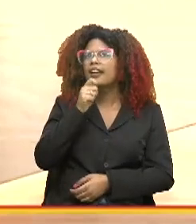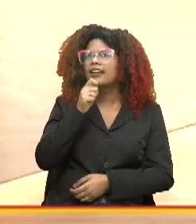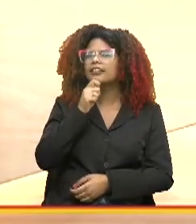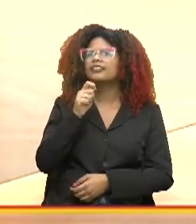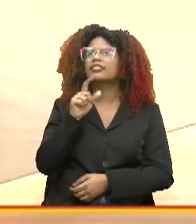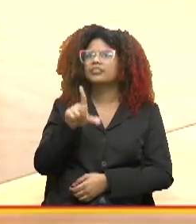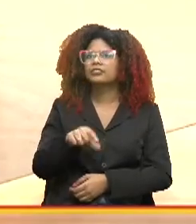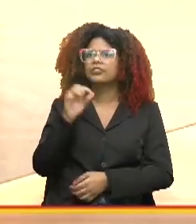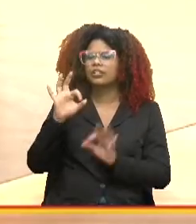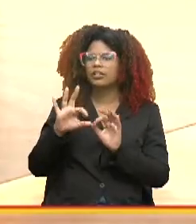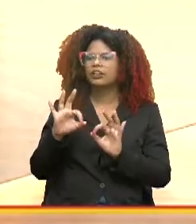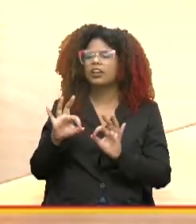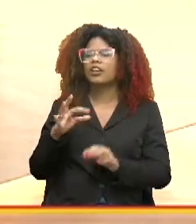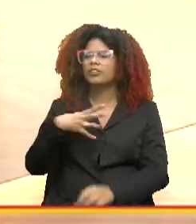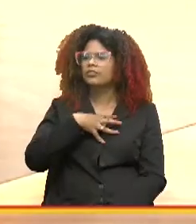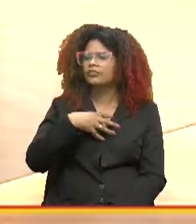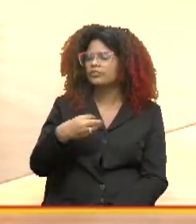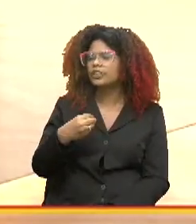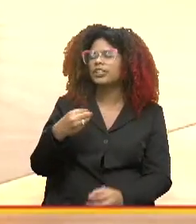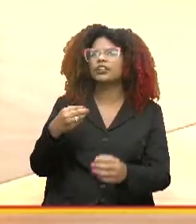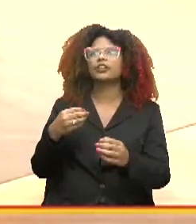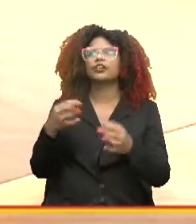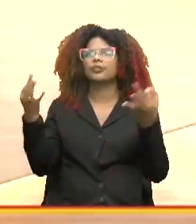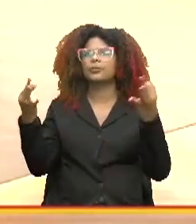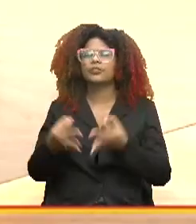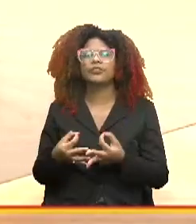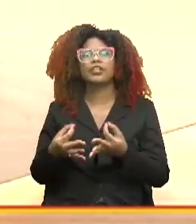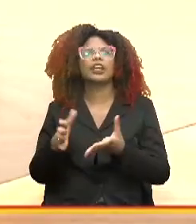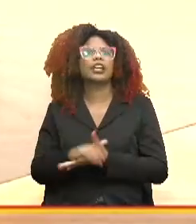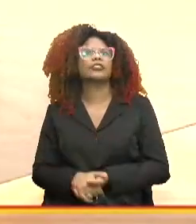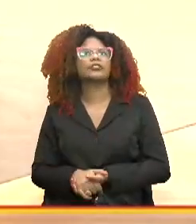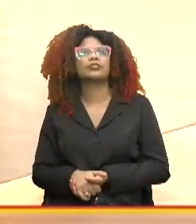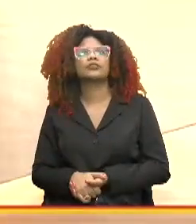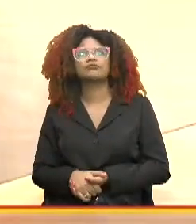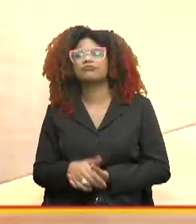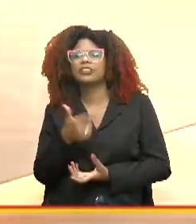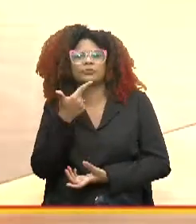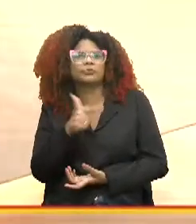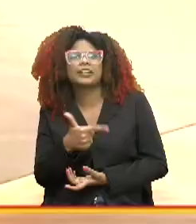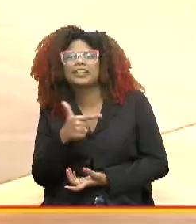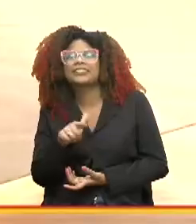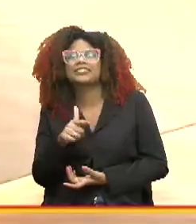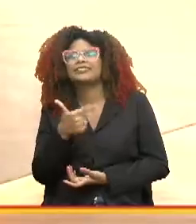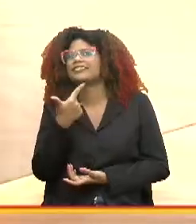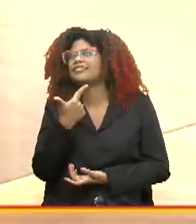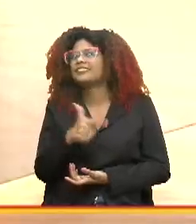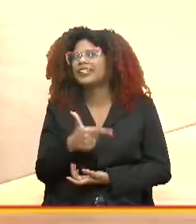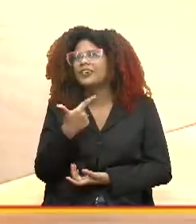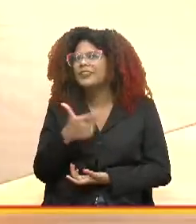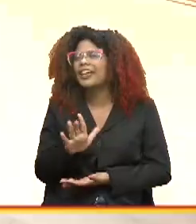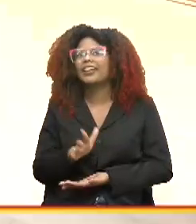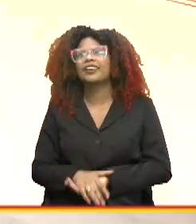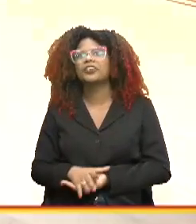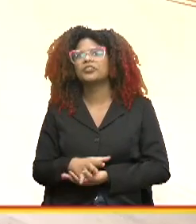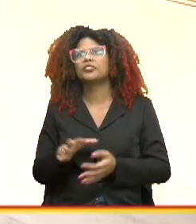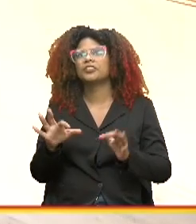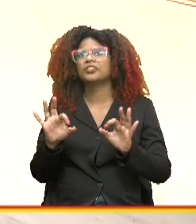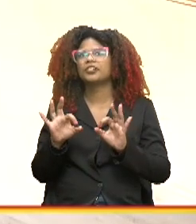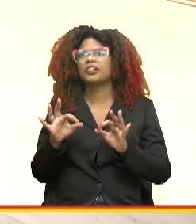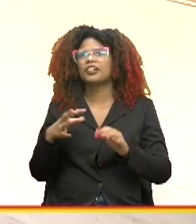comercial de margarina aquele Filho Perfeito que vai ser grato que não existe então já vou avisar não existe